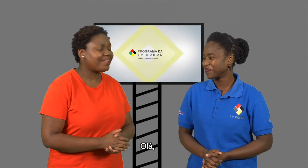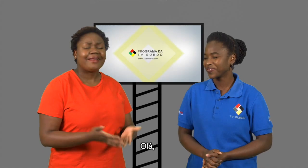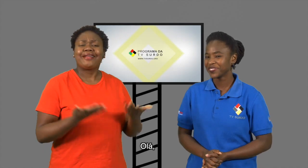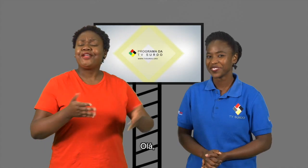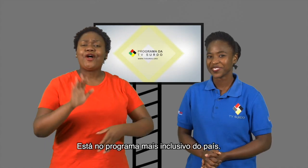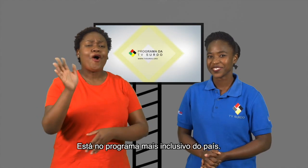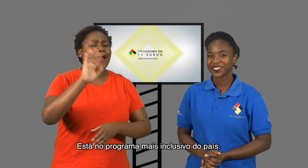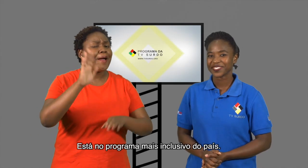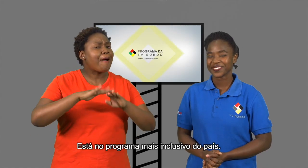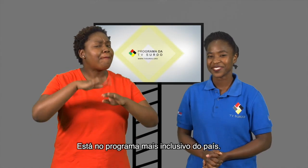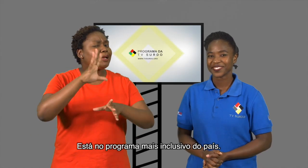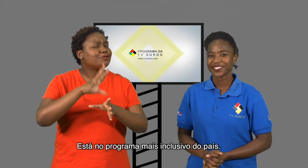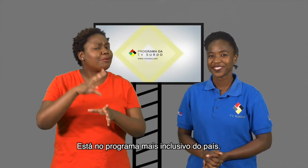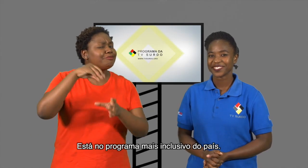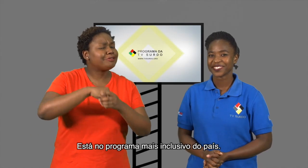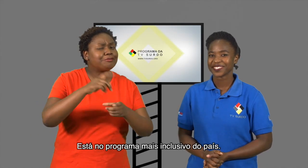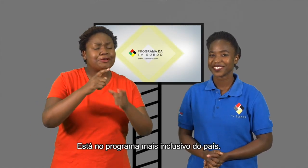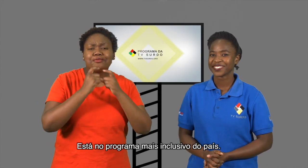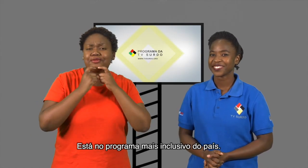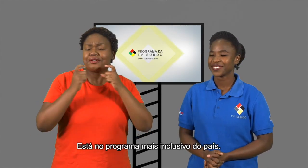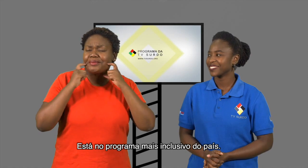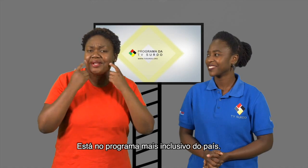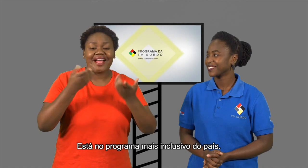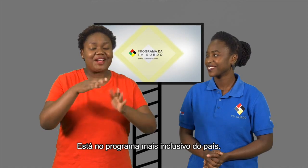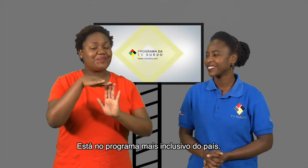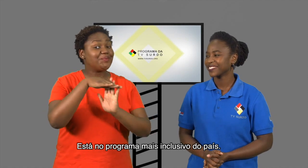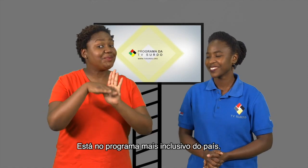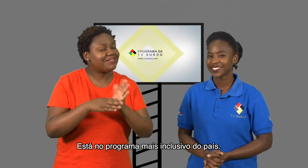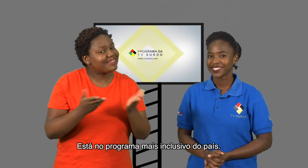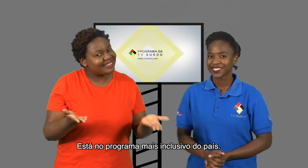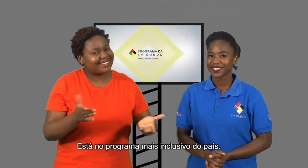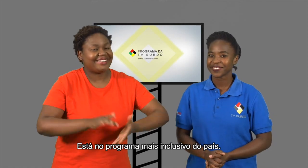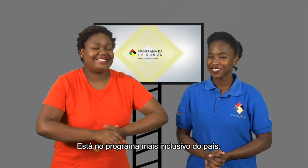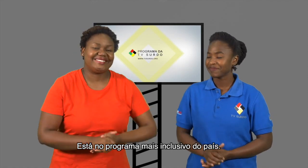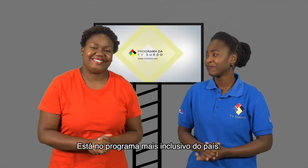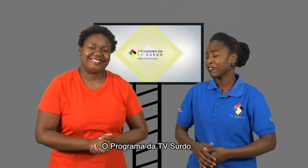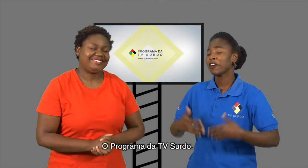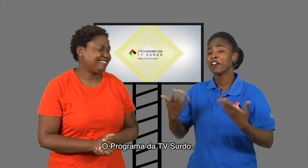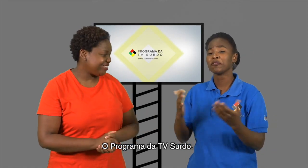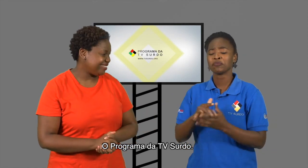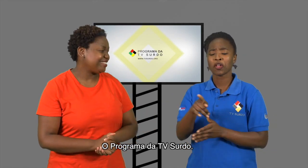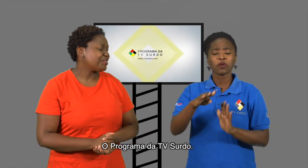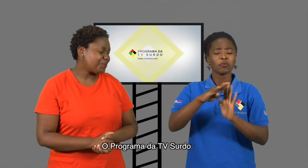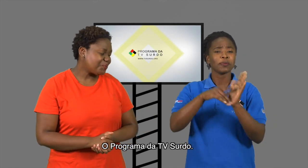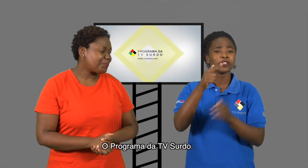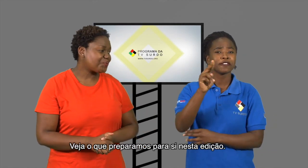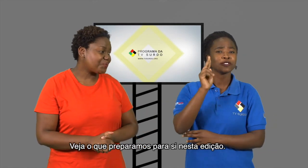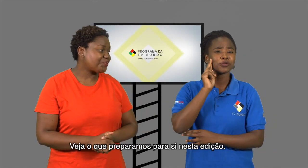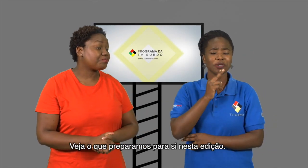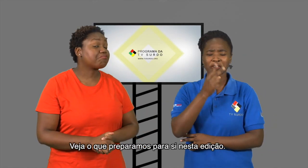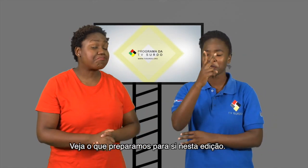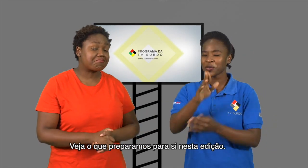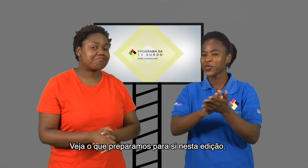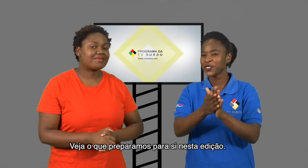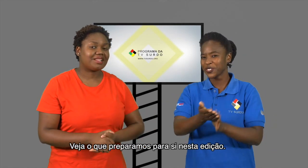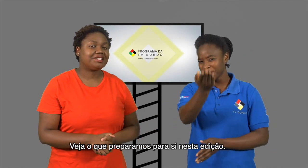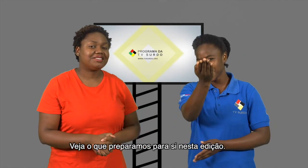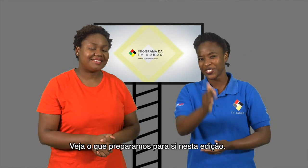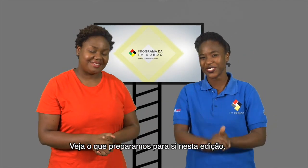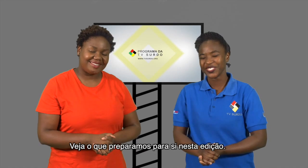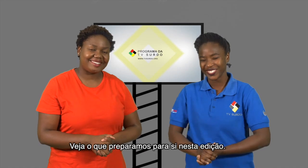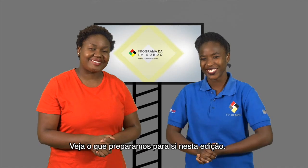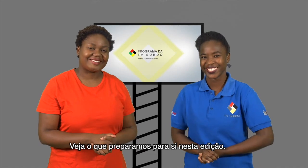Olá, está no ar o programa mais inclusivo do país, o programa da TV Surdo. Veja o que